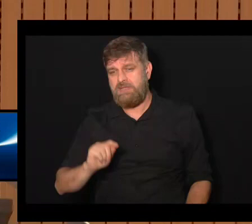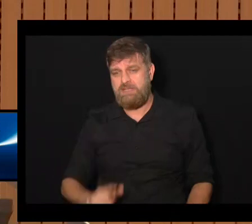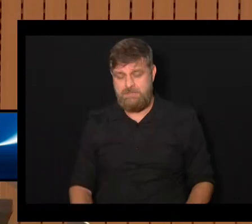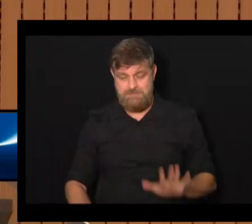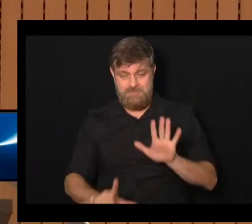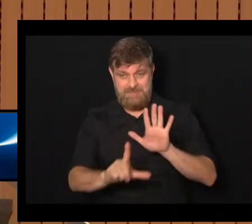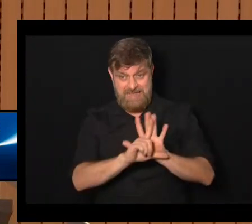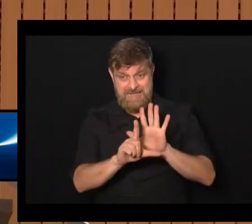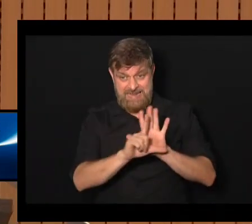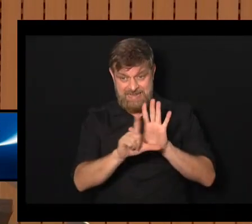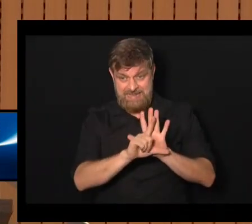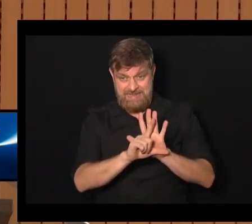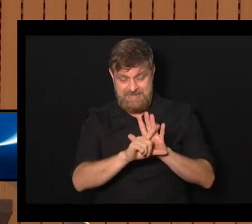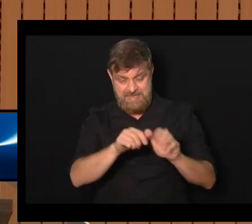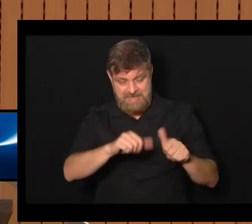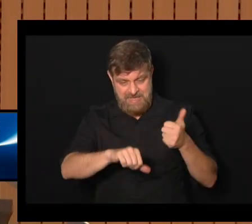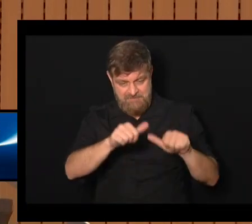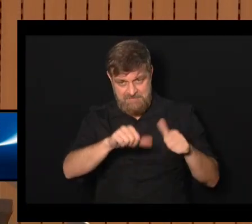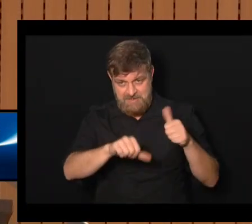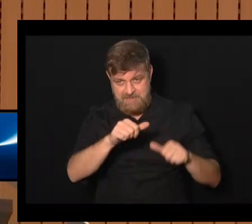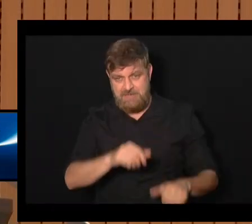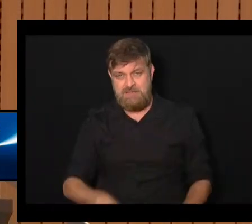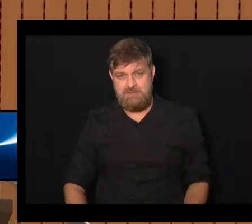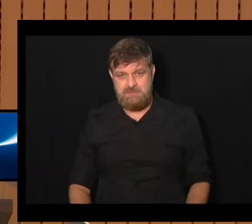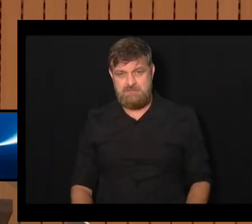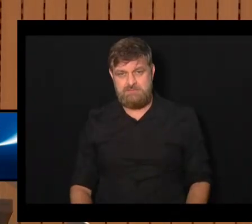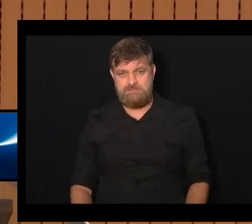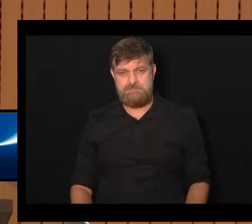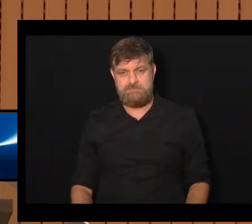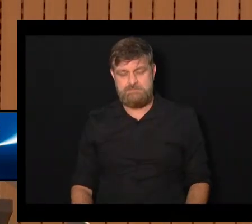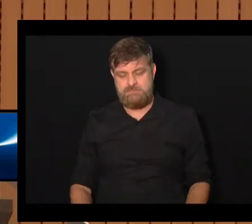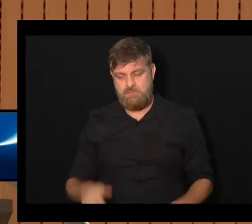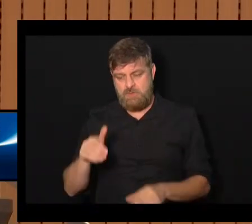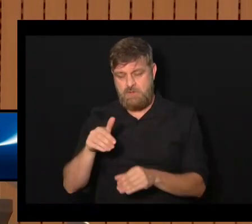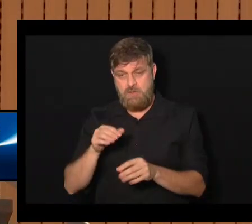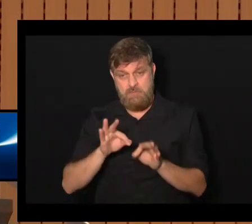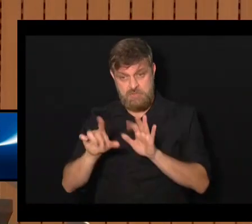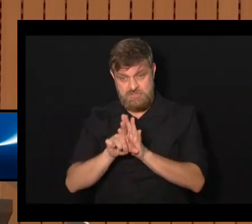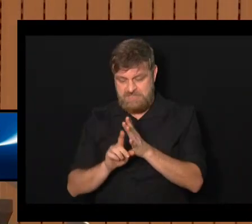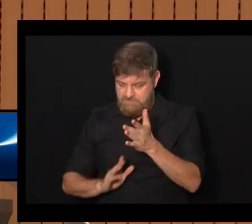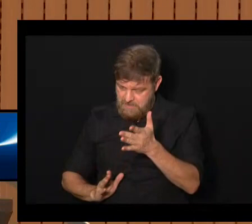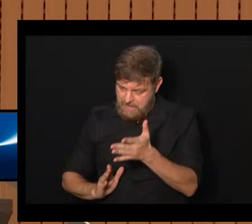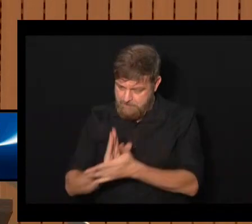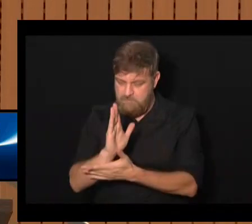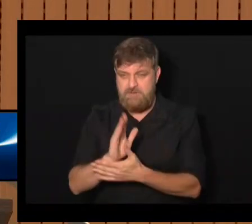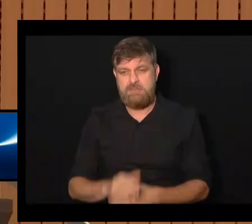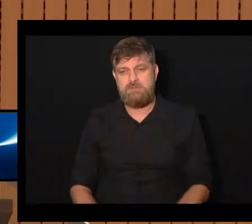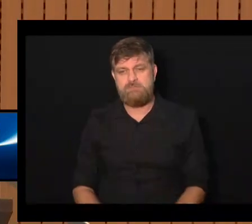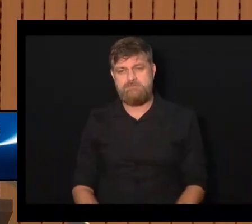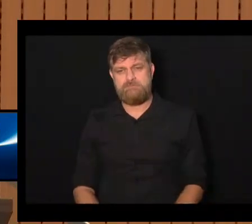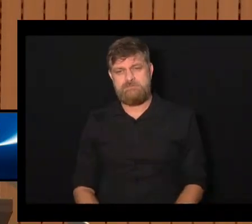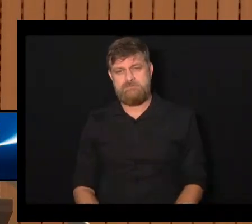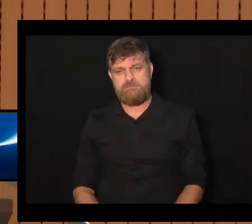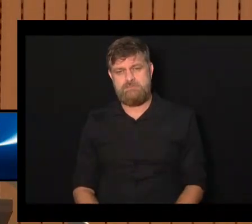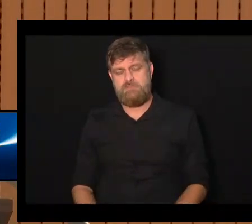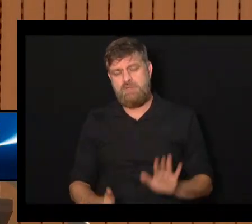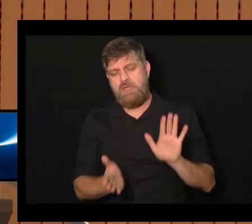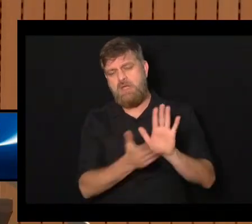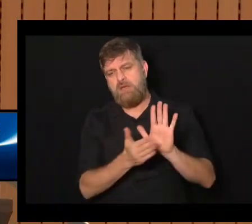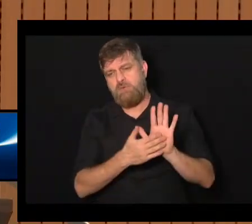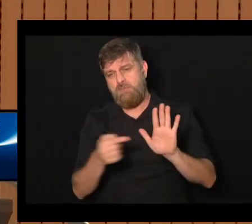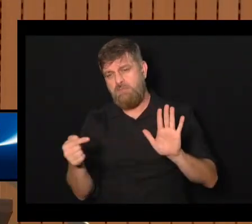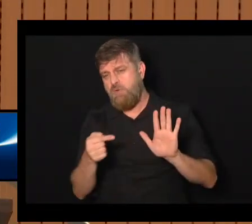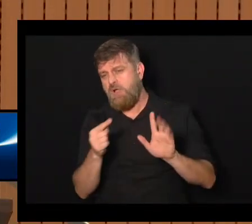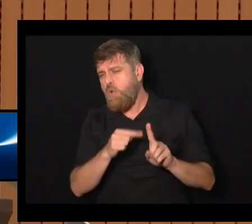à constitucionalidade, e foi aqui o mesmo aprovado. Senhor presidente, essa presente proposição